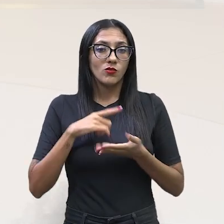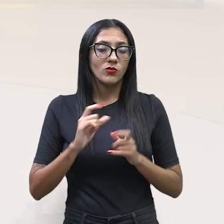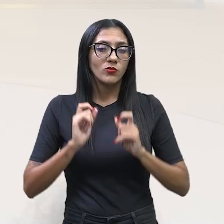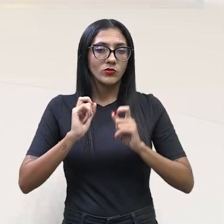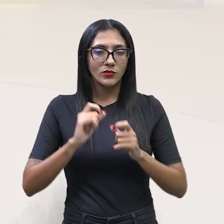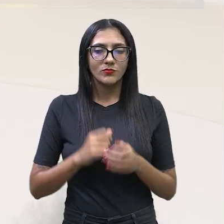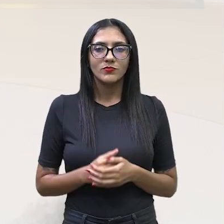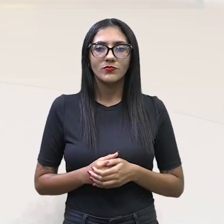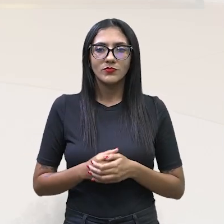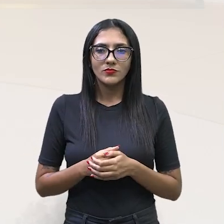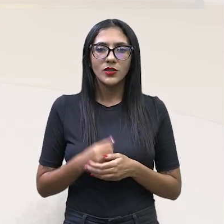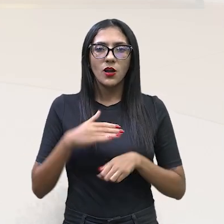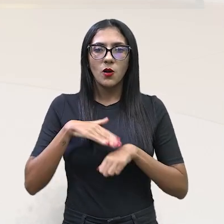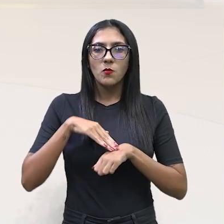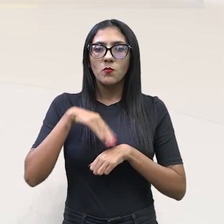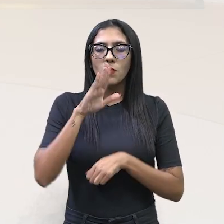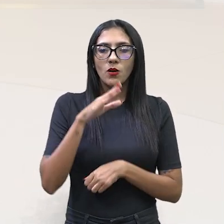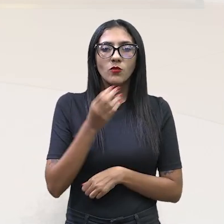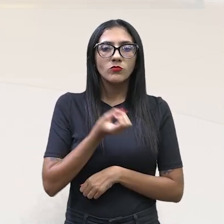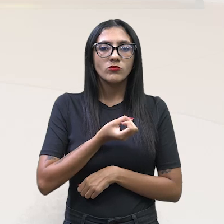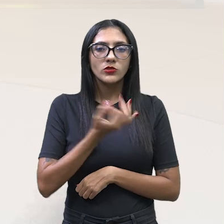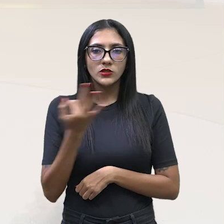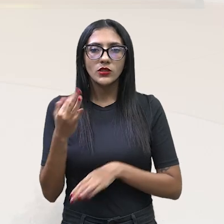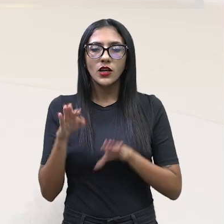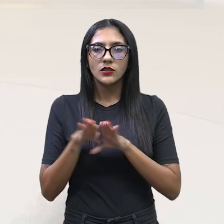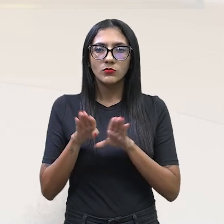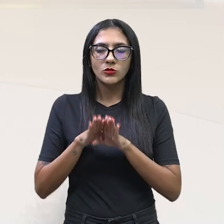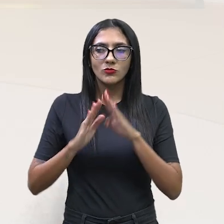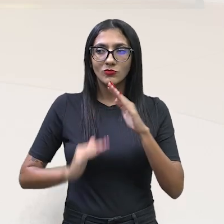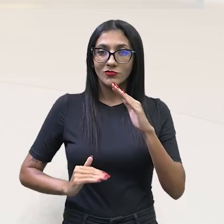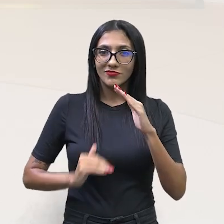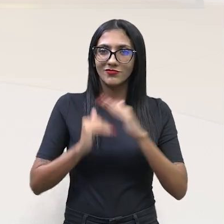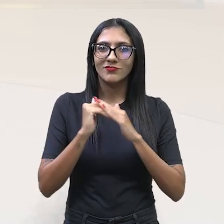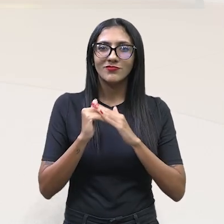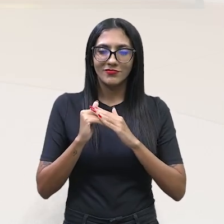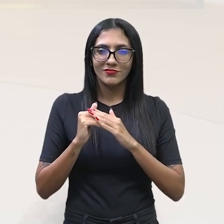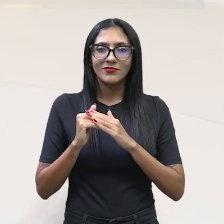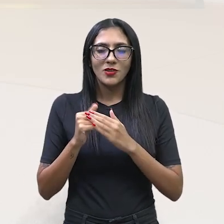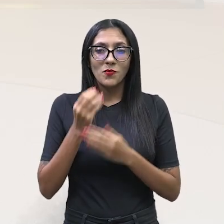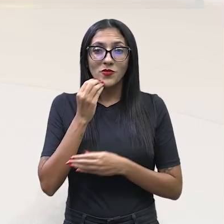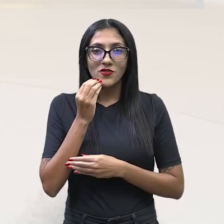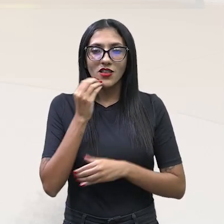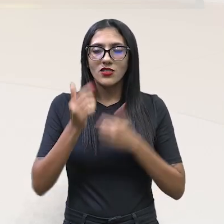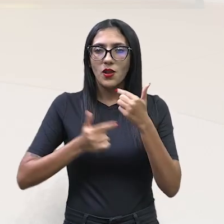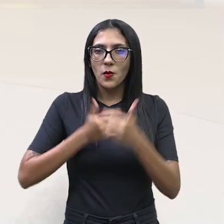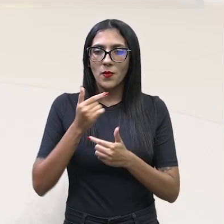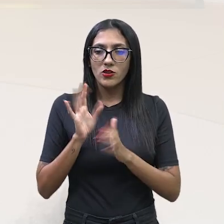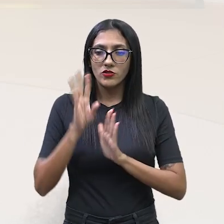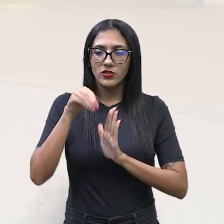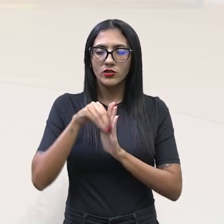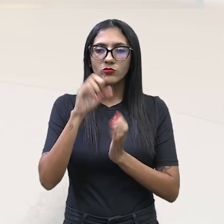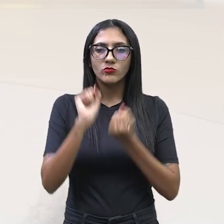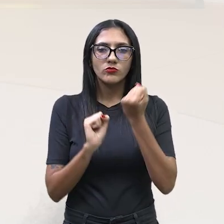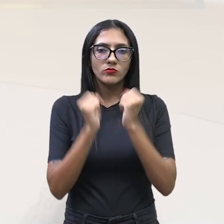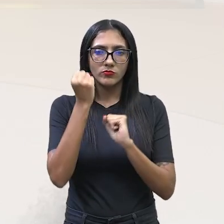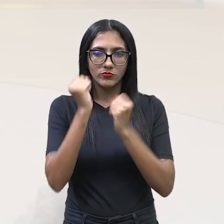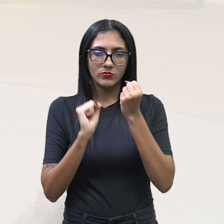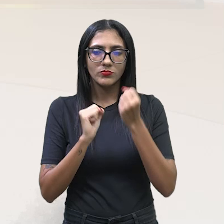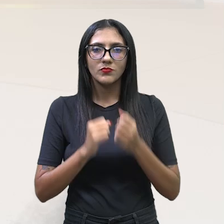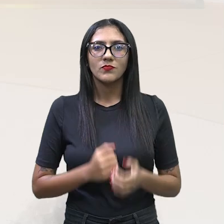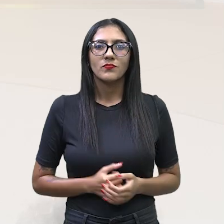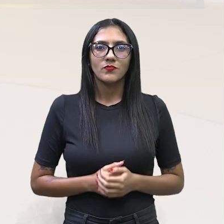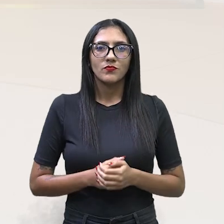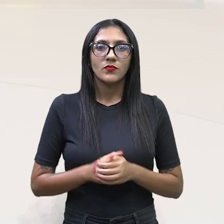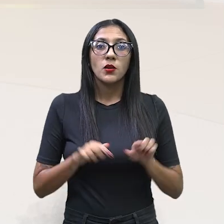maior, por sinal, esse mês bateu o recorde de maior número de emprego no Polo Industrial de Manaus, apesar de estar passando por um